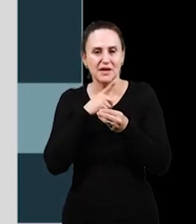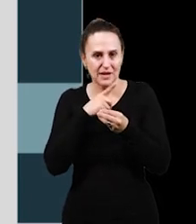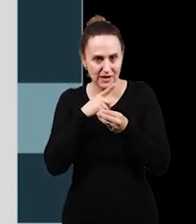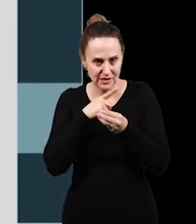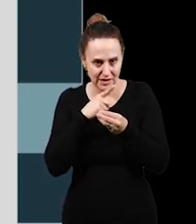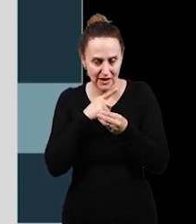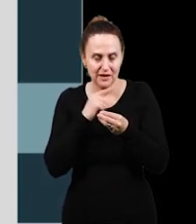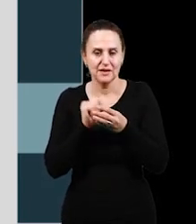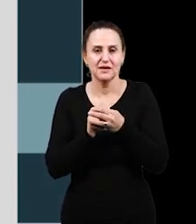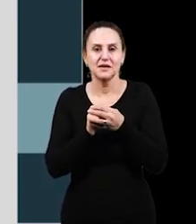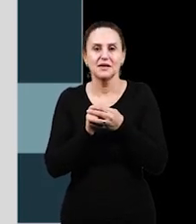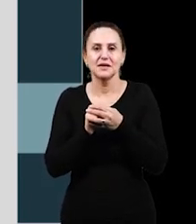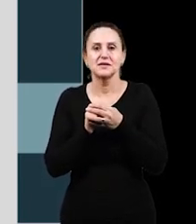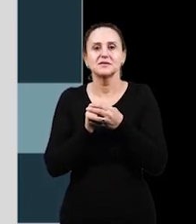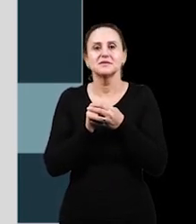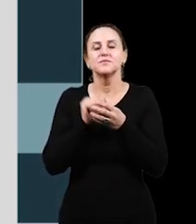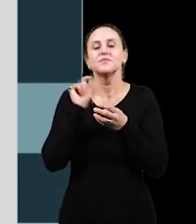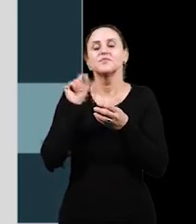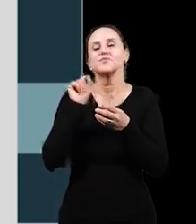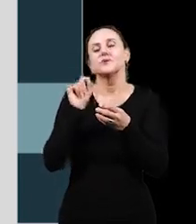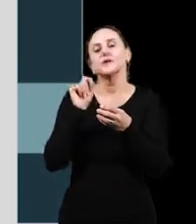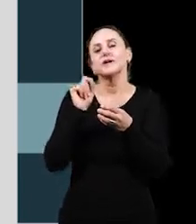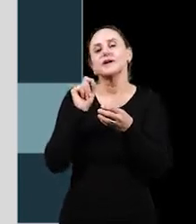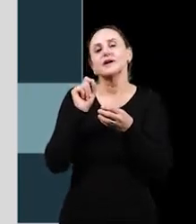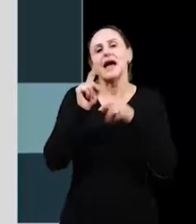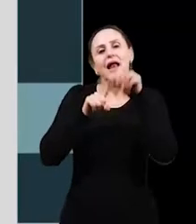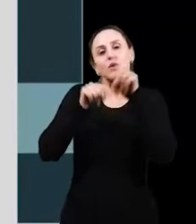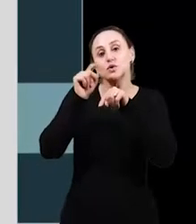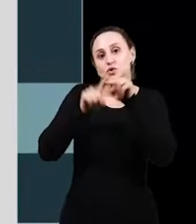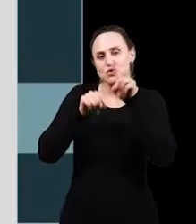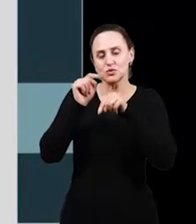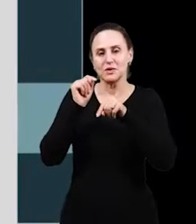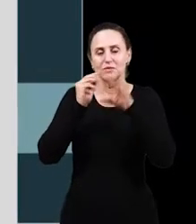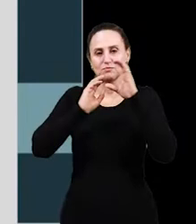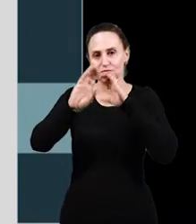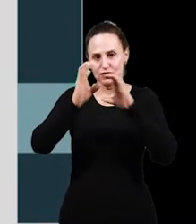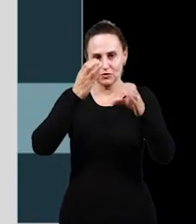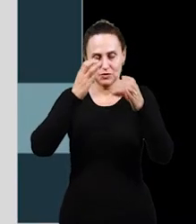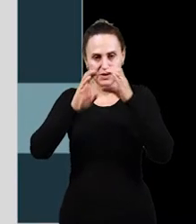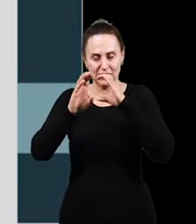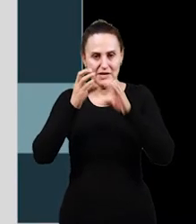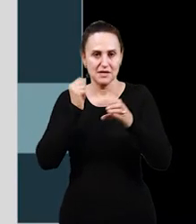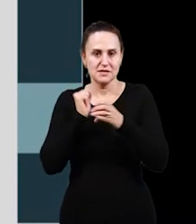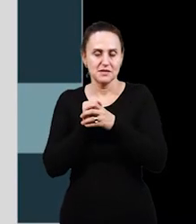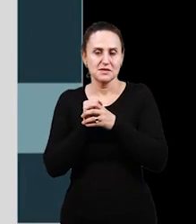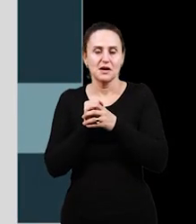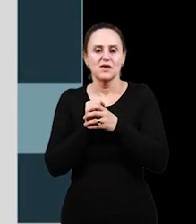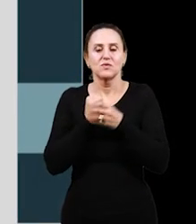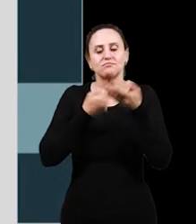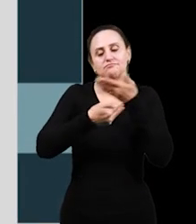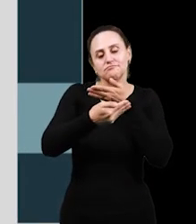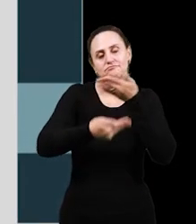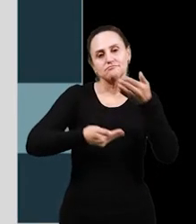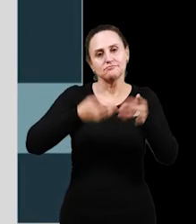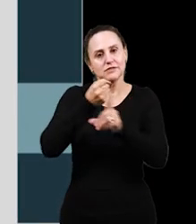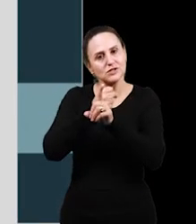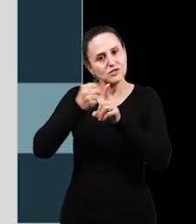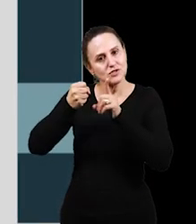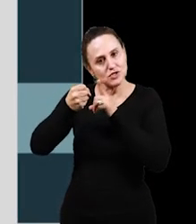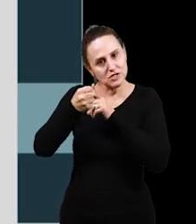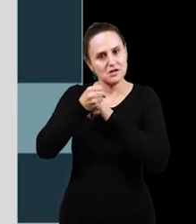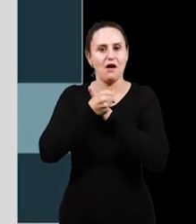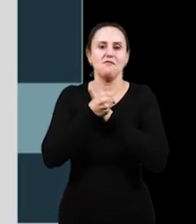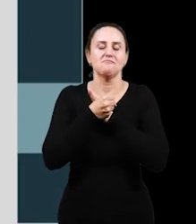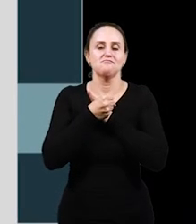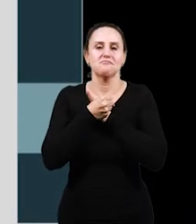que permeia o funcionalismo é que ela é instrumento de comunicação e de interação social empregado por